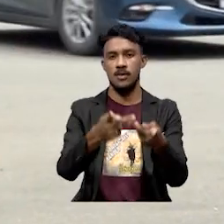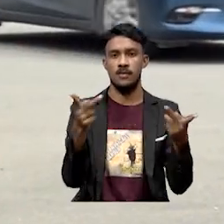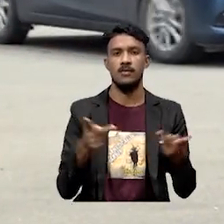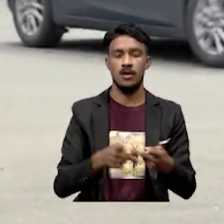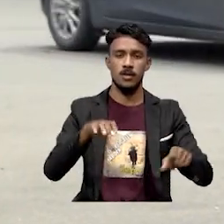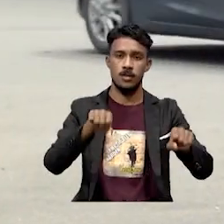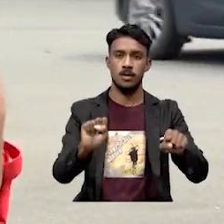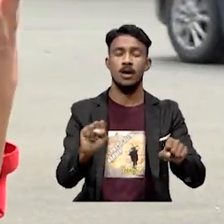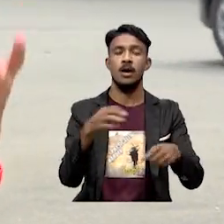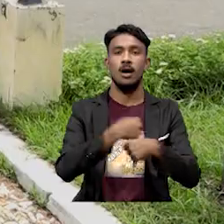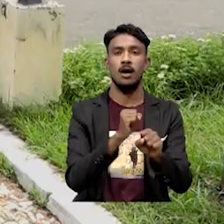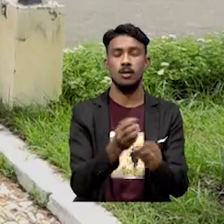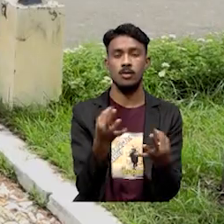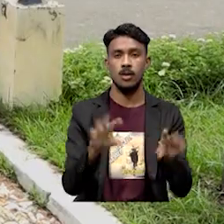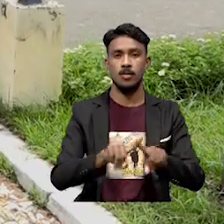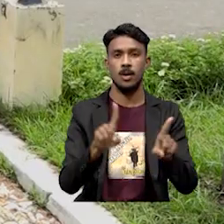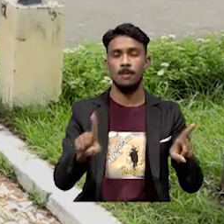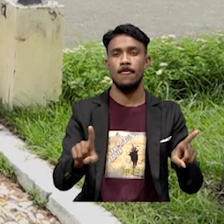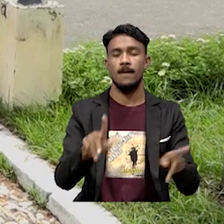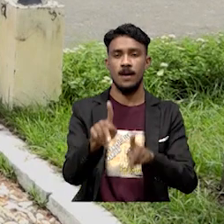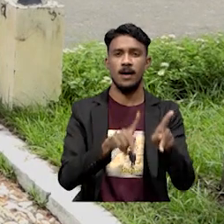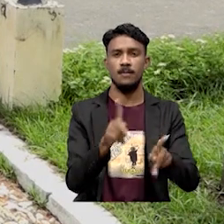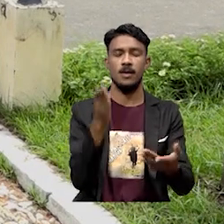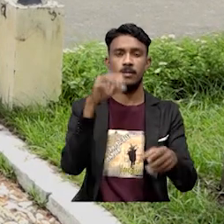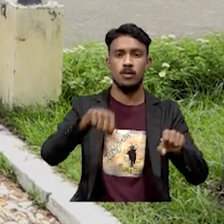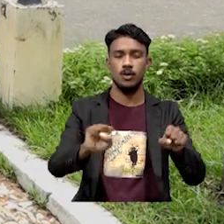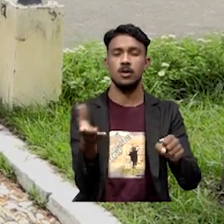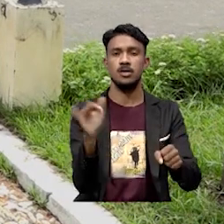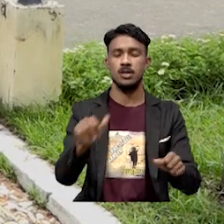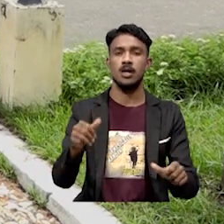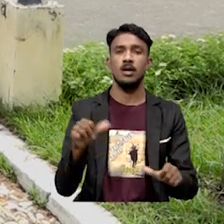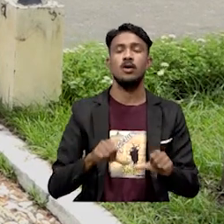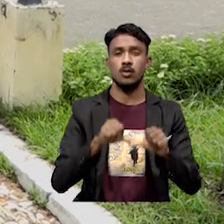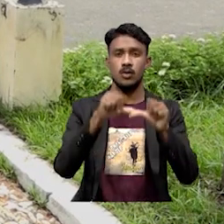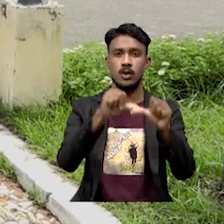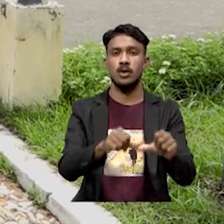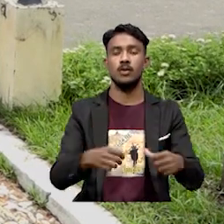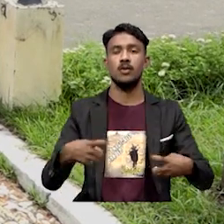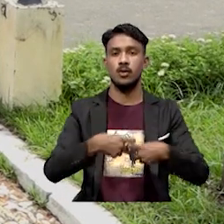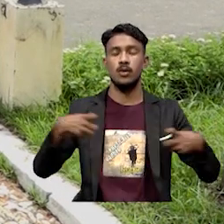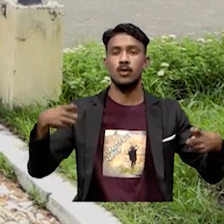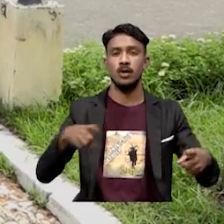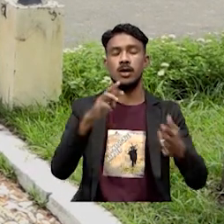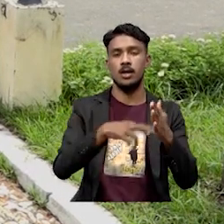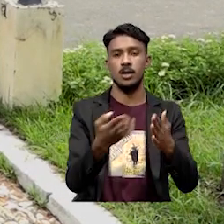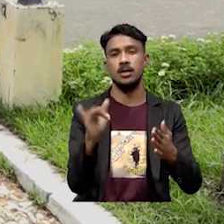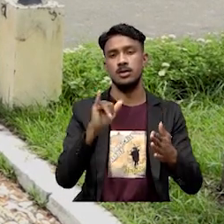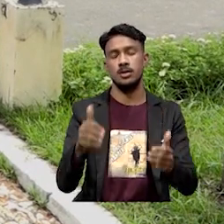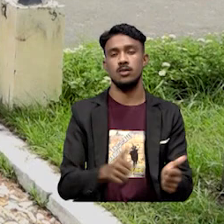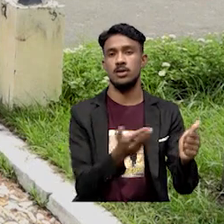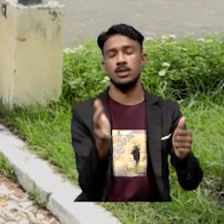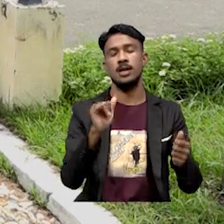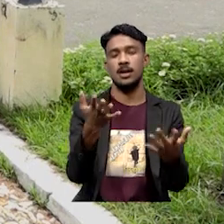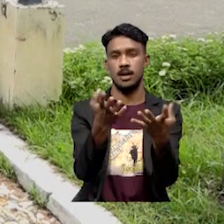Sira estabeleciona, mas o veículo Sira continua viola sinais sirané. No reto catlitano, o veículo Sira para tu ir sirané a